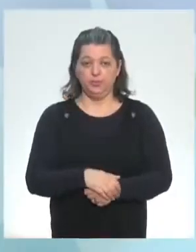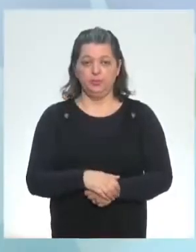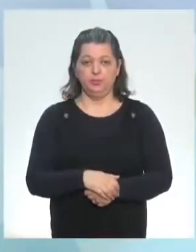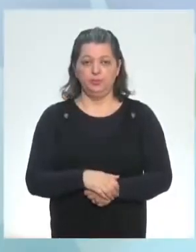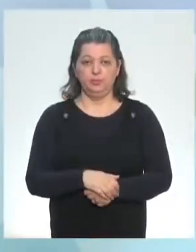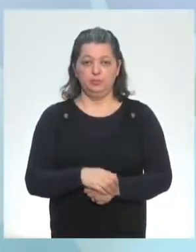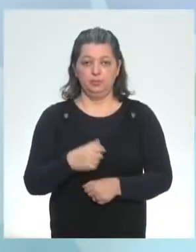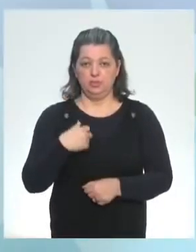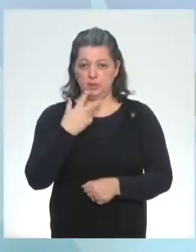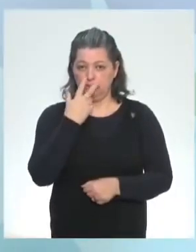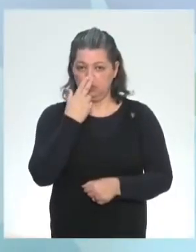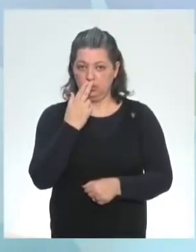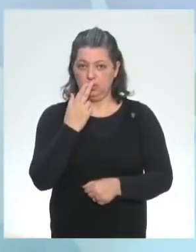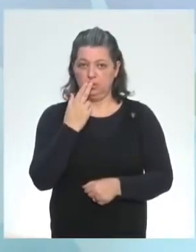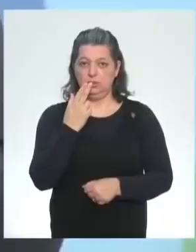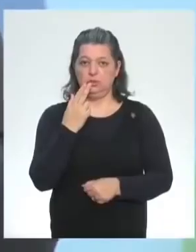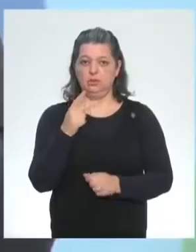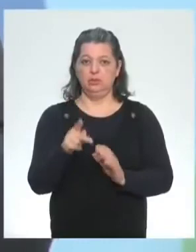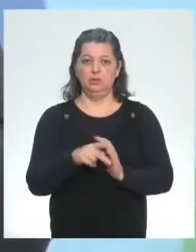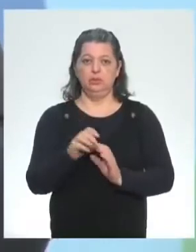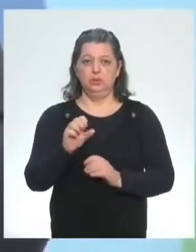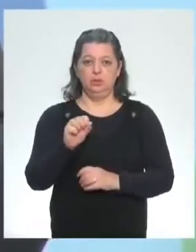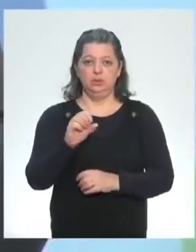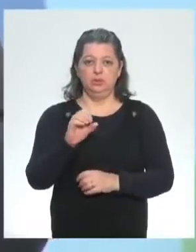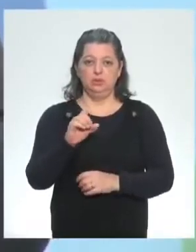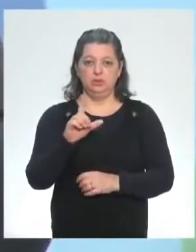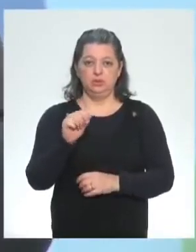Eu acho que a soda cáustica já reagiu.